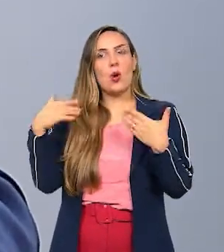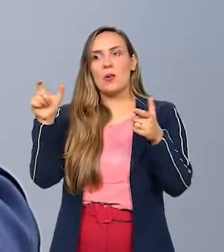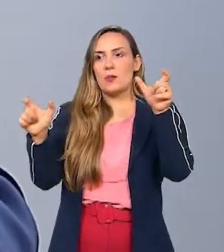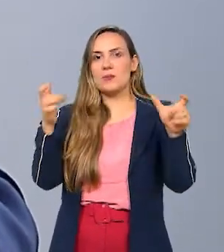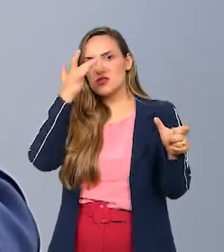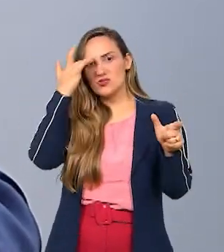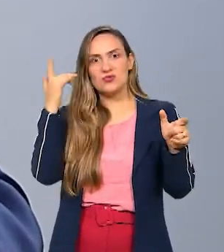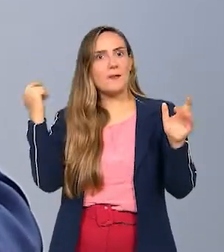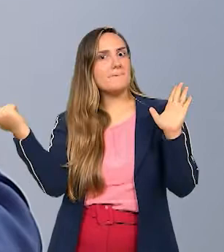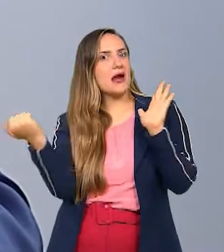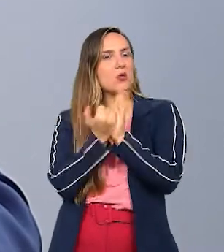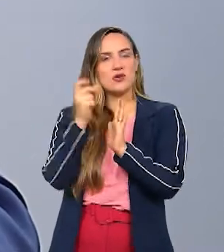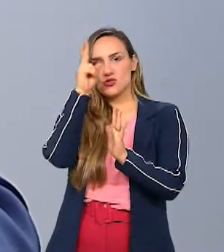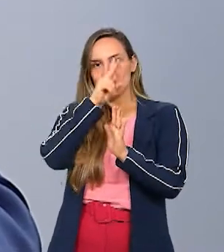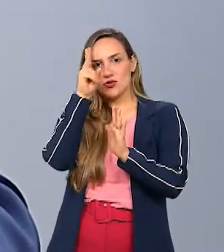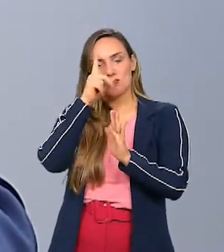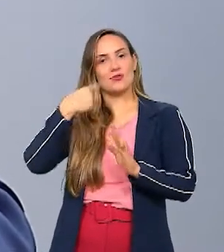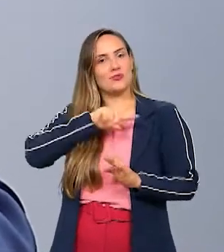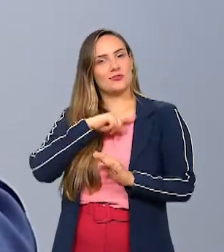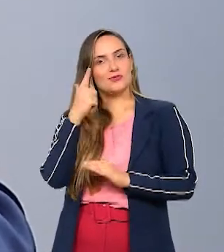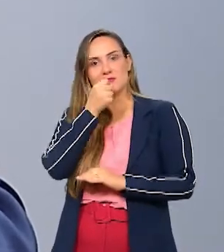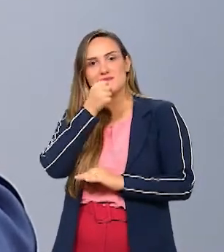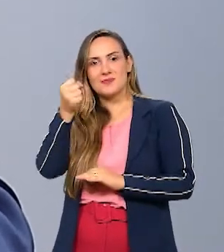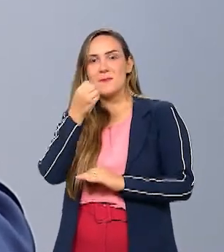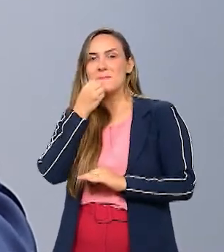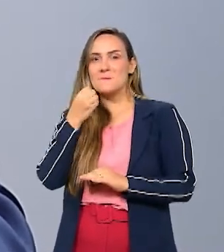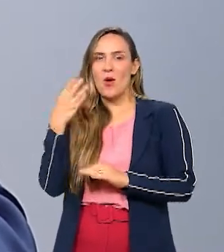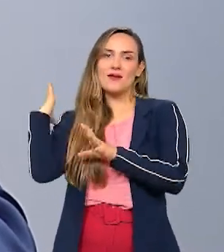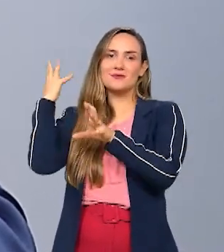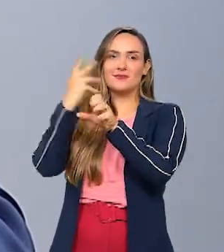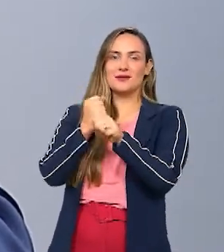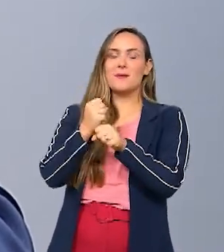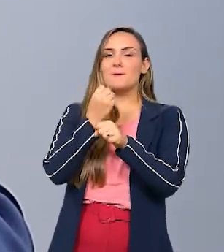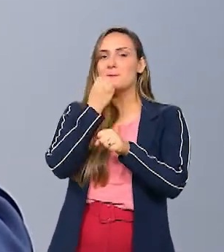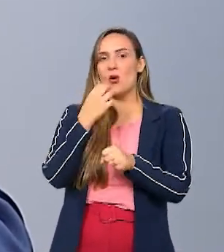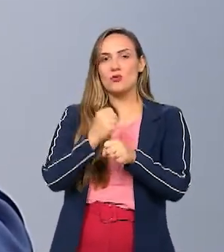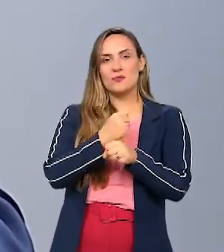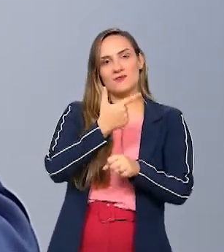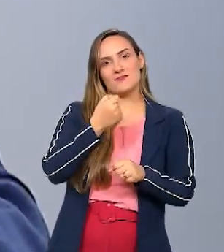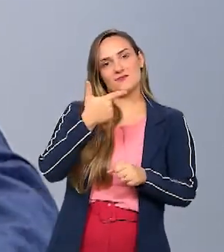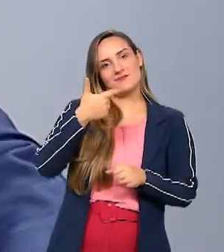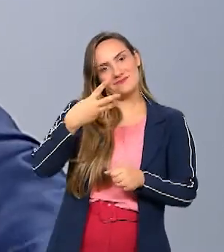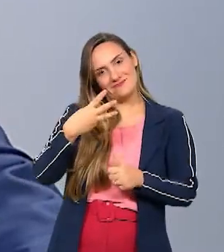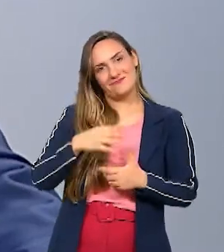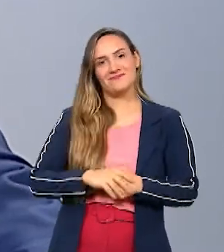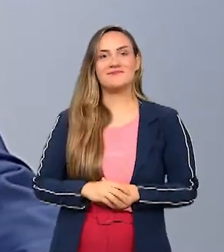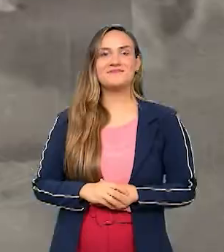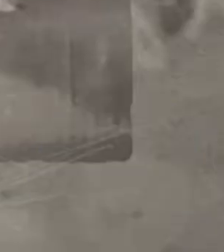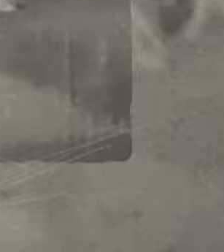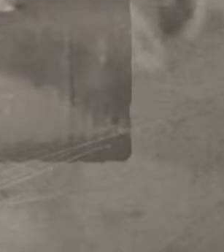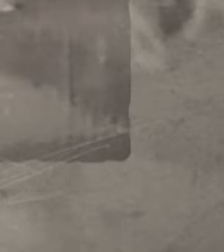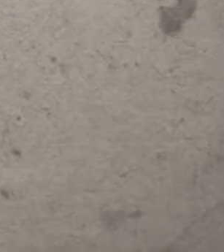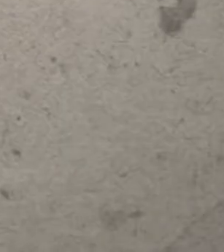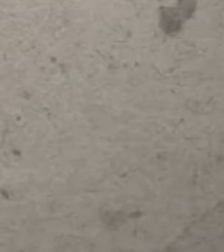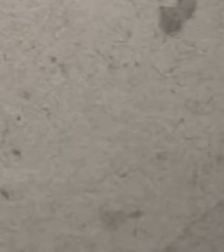2022 essas personalidades marcantes que a gente pôde entrevistar. Boa retrospectiva e bom 2023!